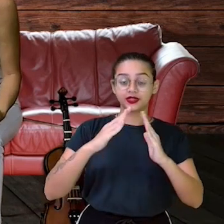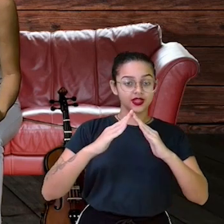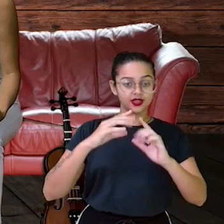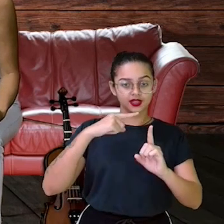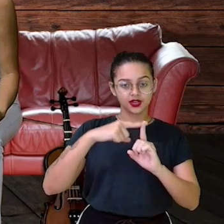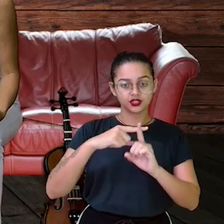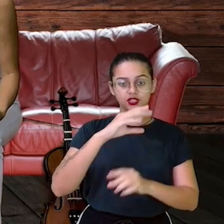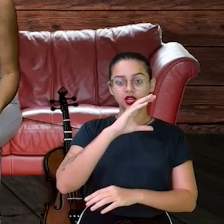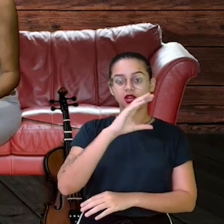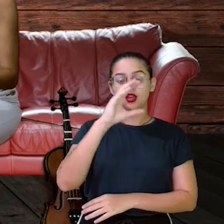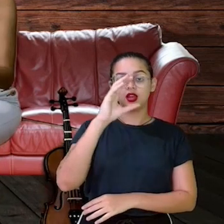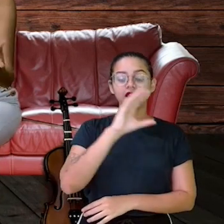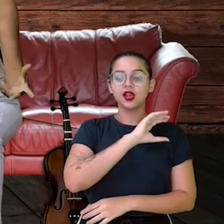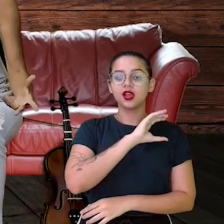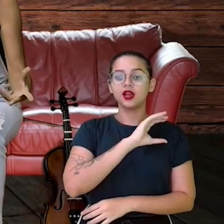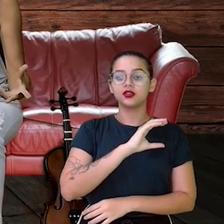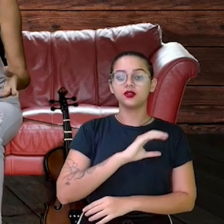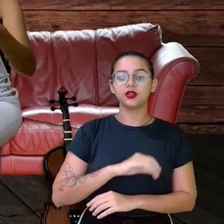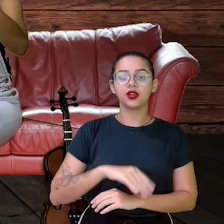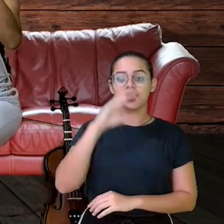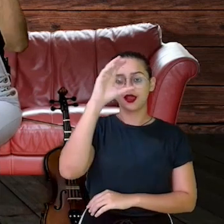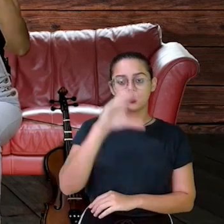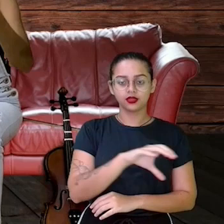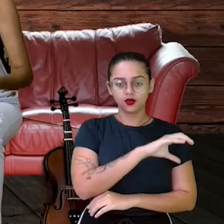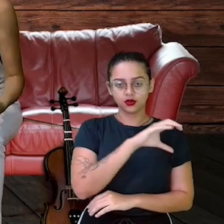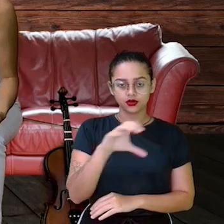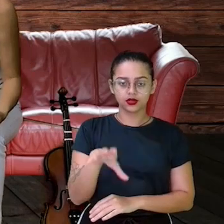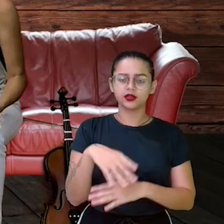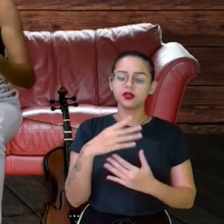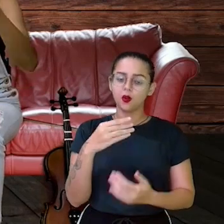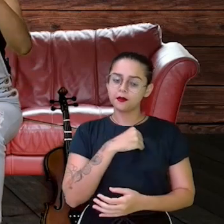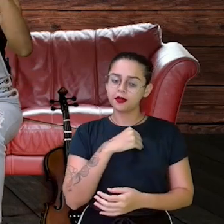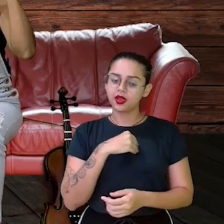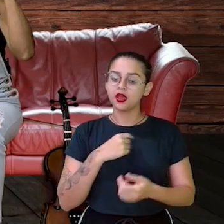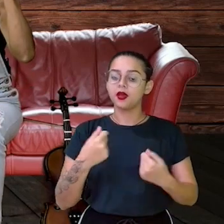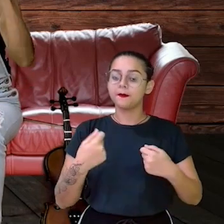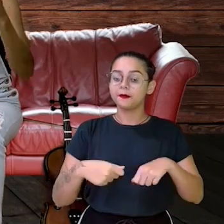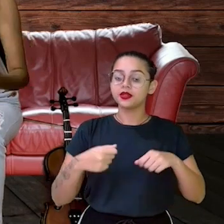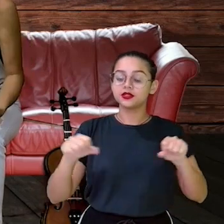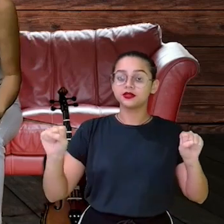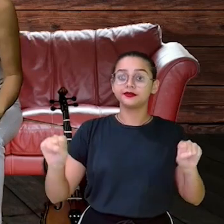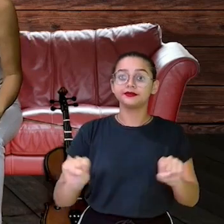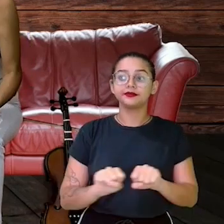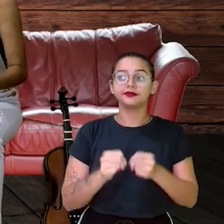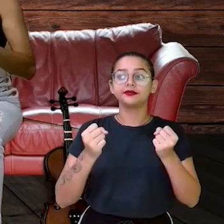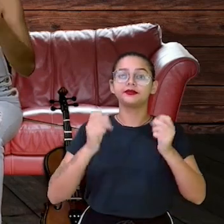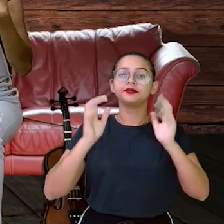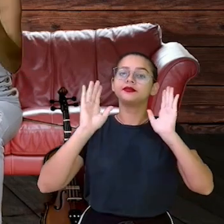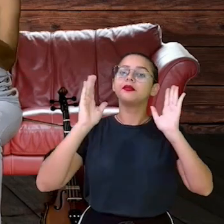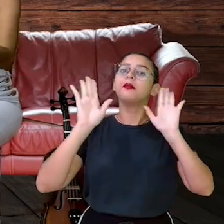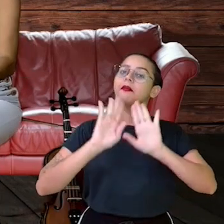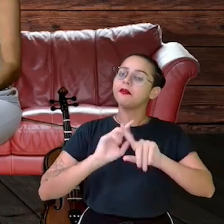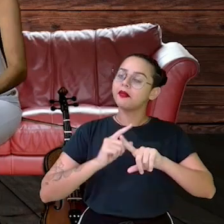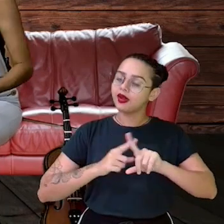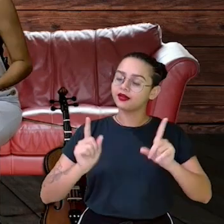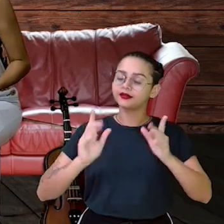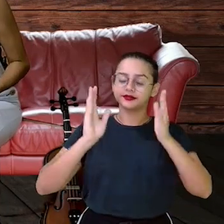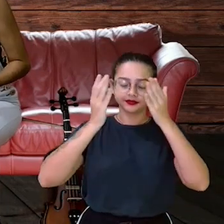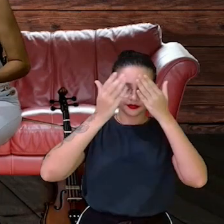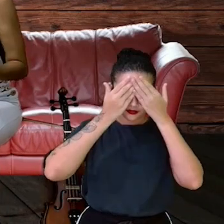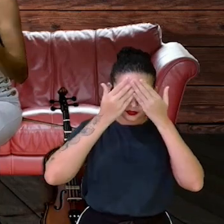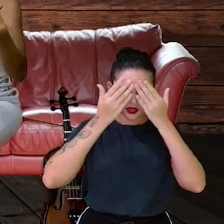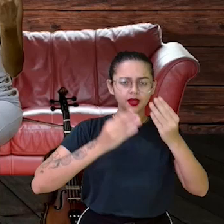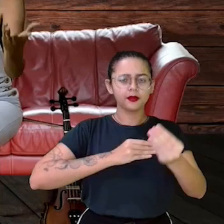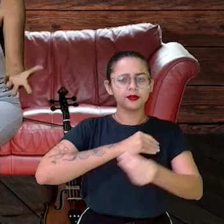segundo eles, esses pecados precisam ser destruídos por quem está com os olhos vendados. Olha só, uma mistura de cultura,